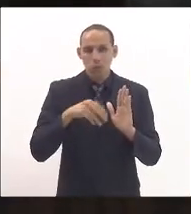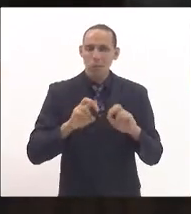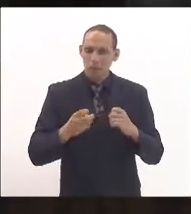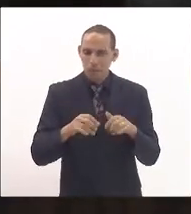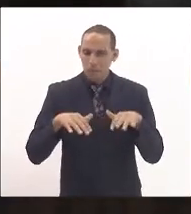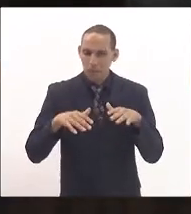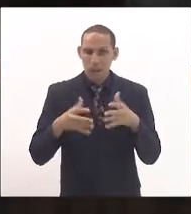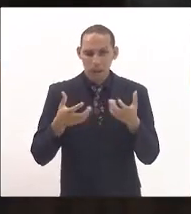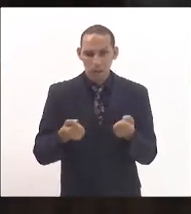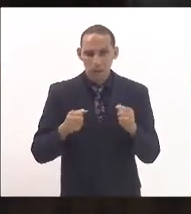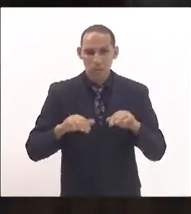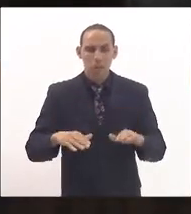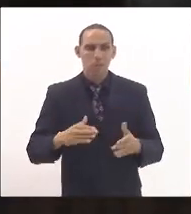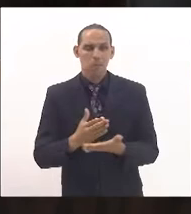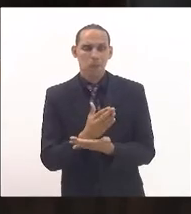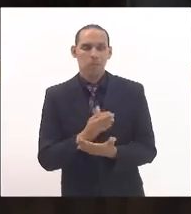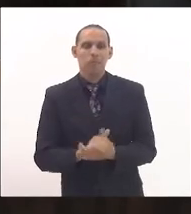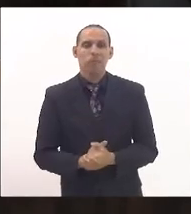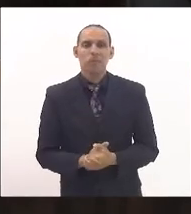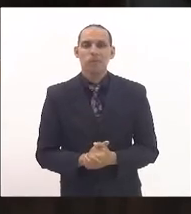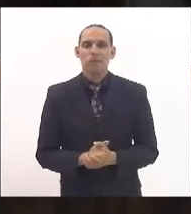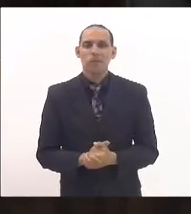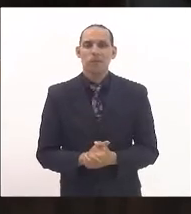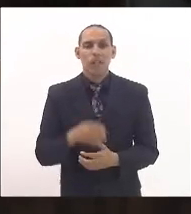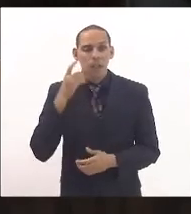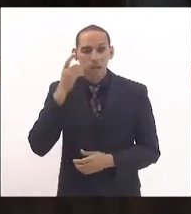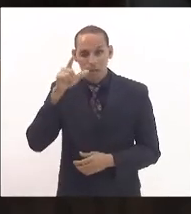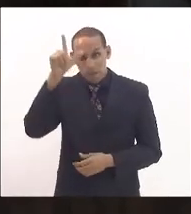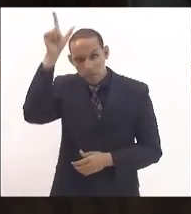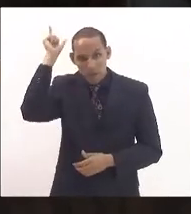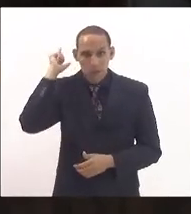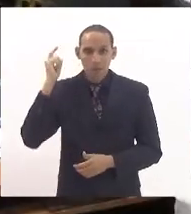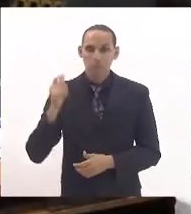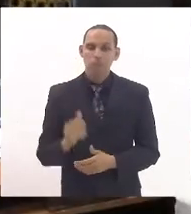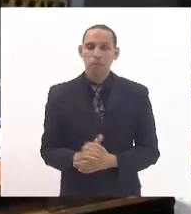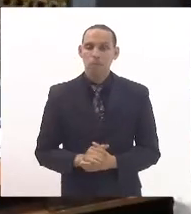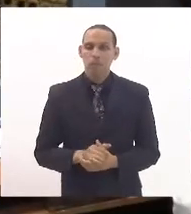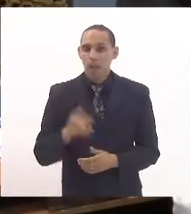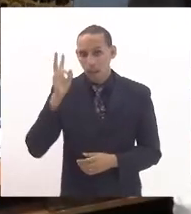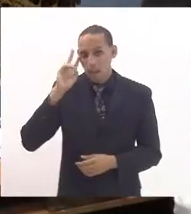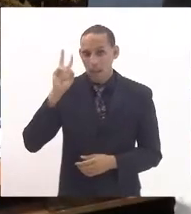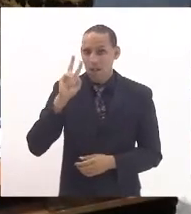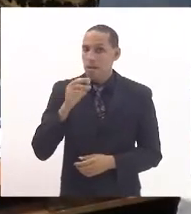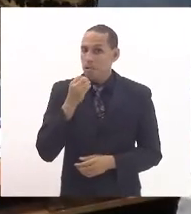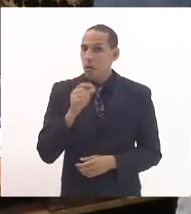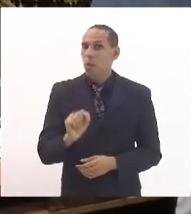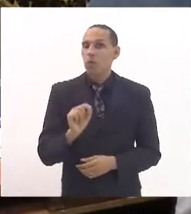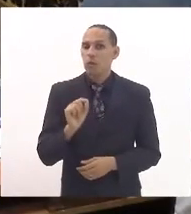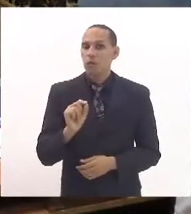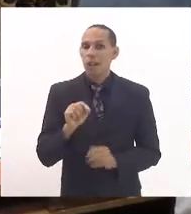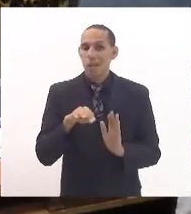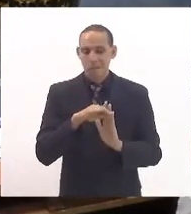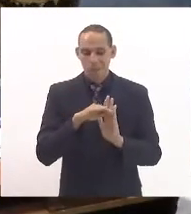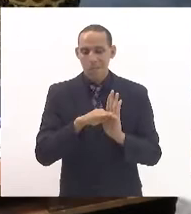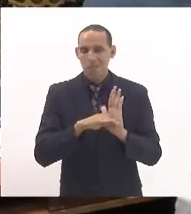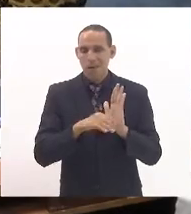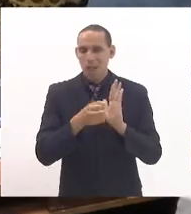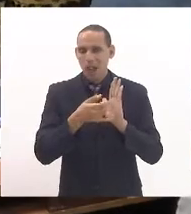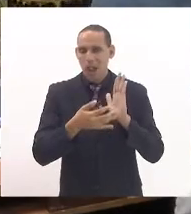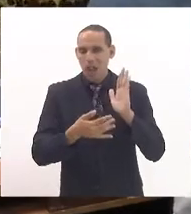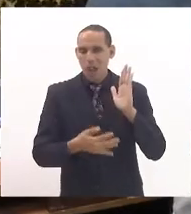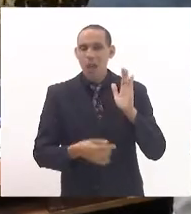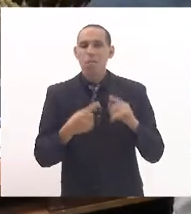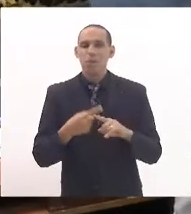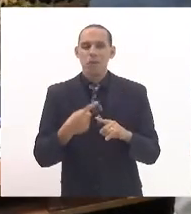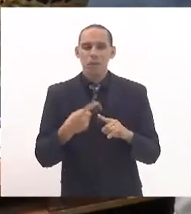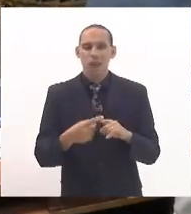Senhores que aprovam, ministros, como estão aprovados. Deputado Luiz, bom lembrarmos que a nossa pauta está desse tanto por conta de